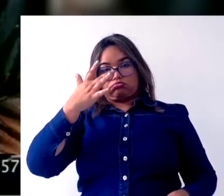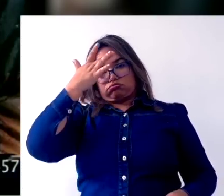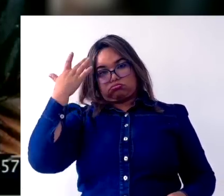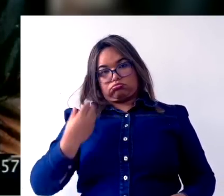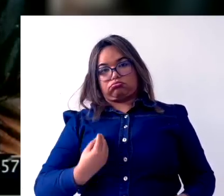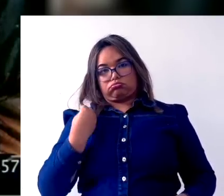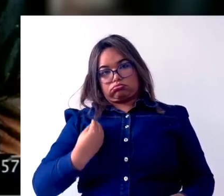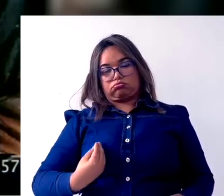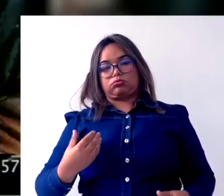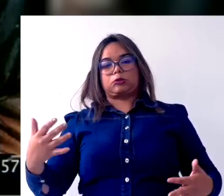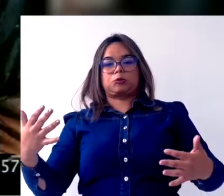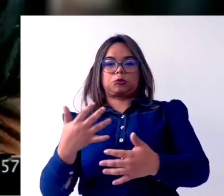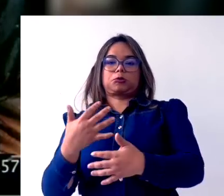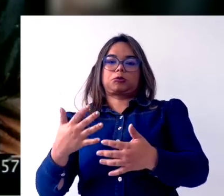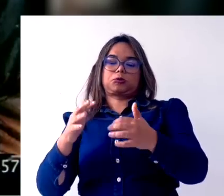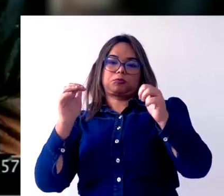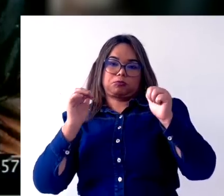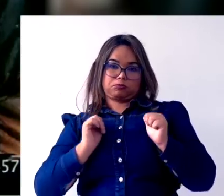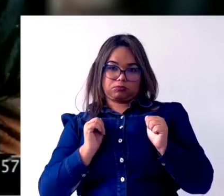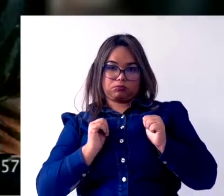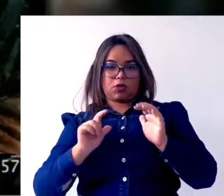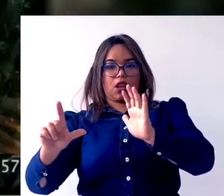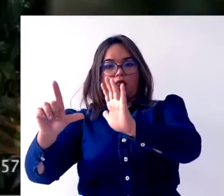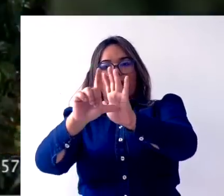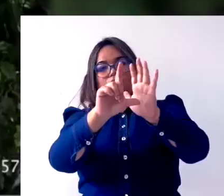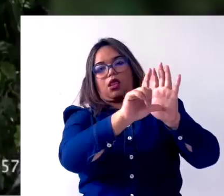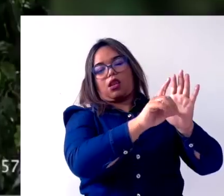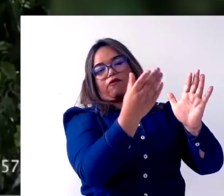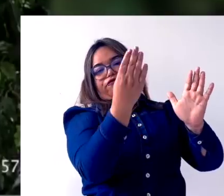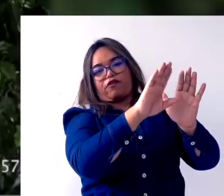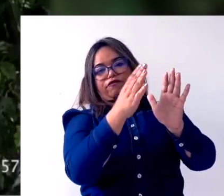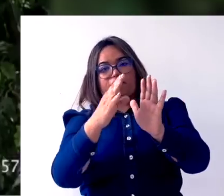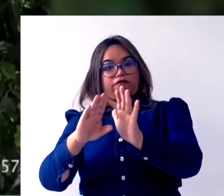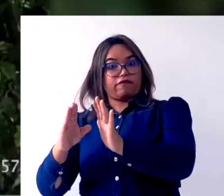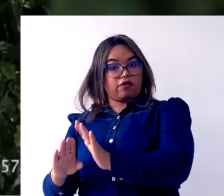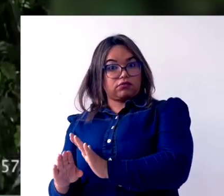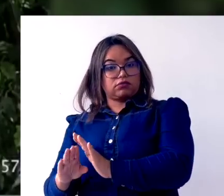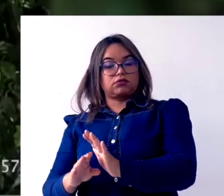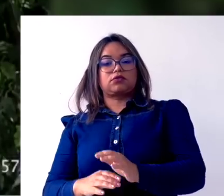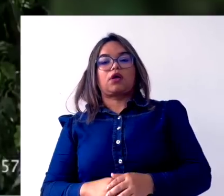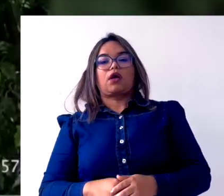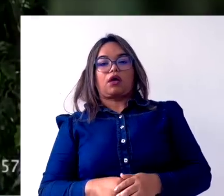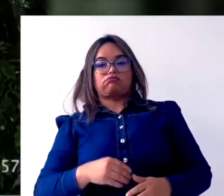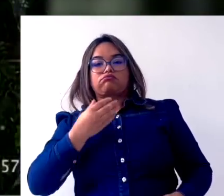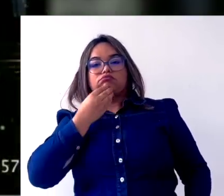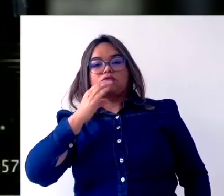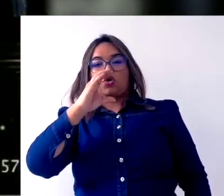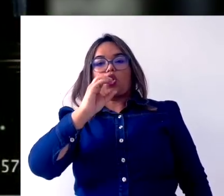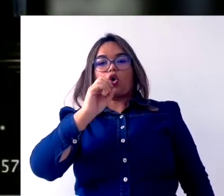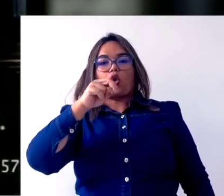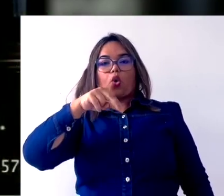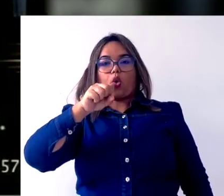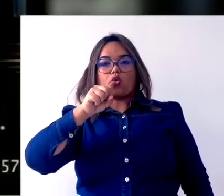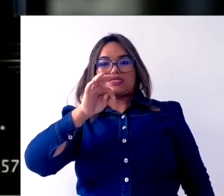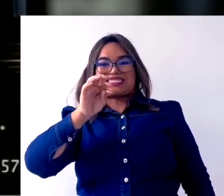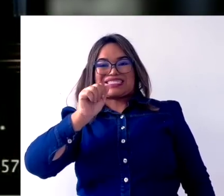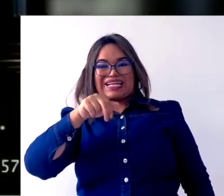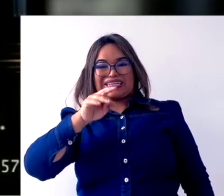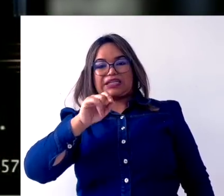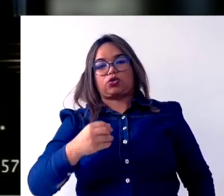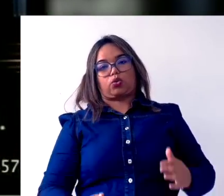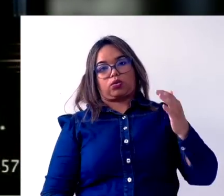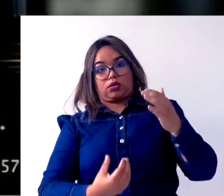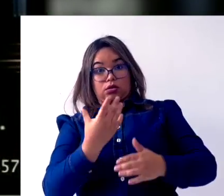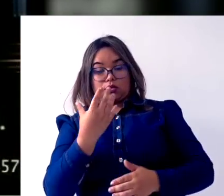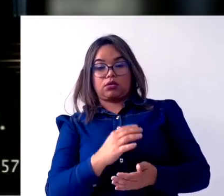E que todas as lojas fechem. Esse foi o edito de Constantino. Os cristãos não deveriam judaizar.